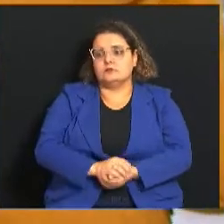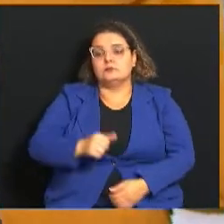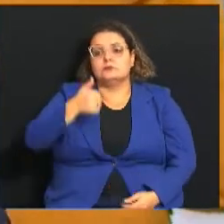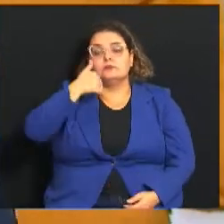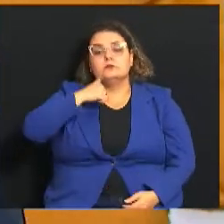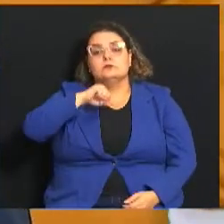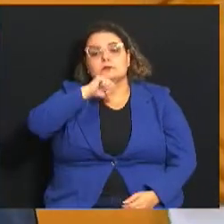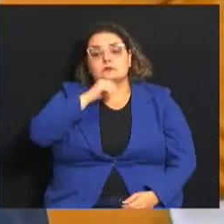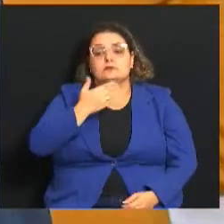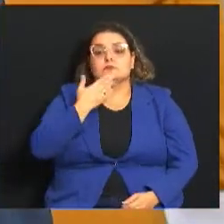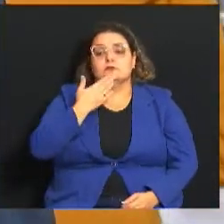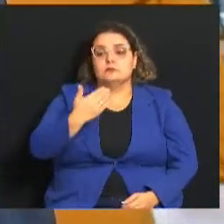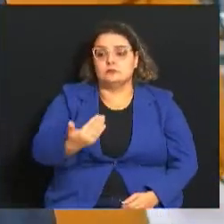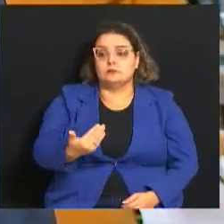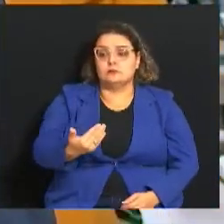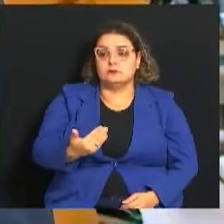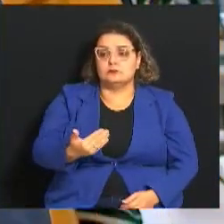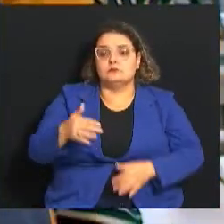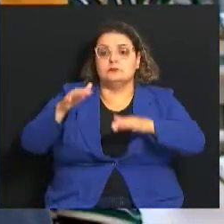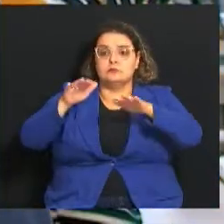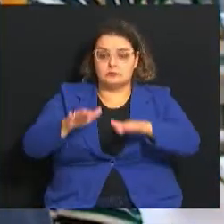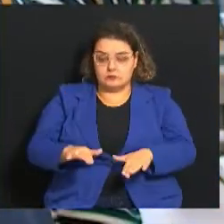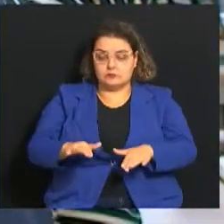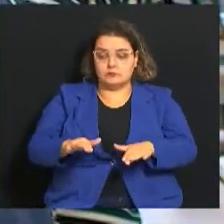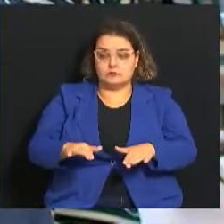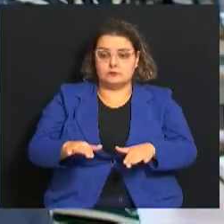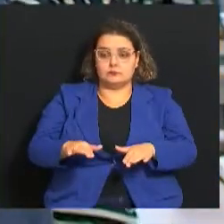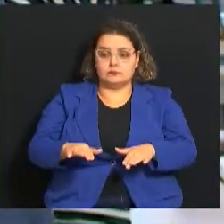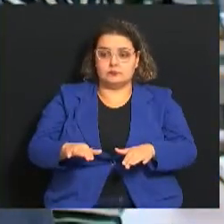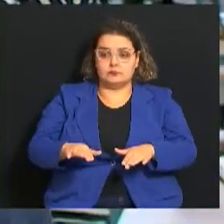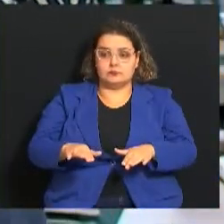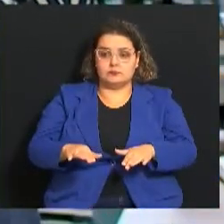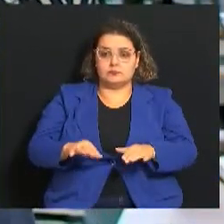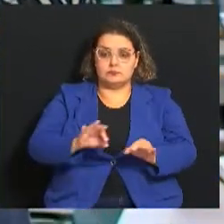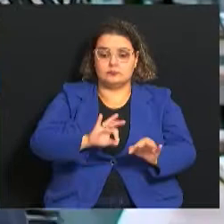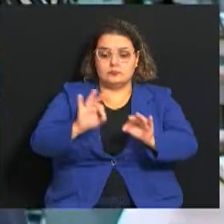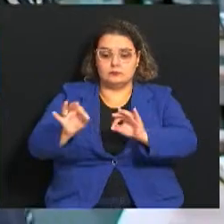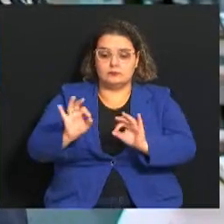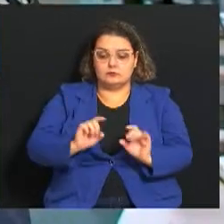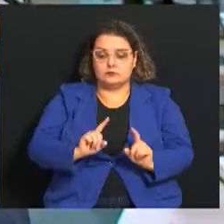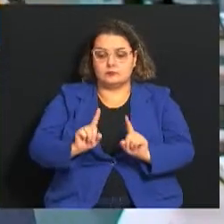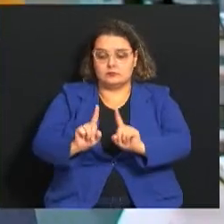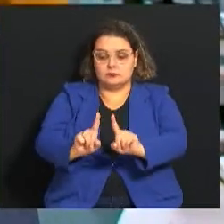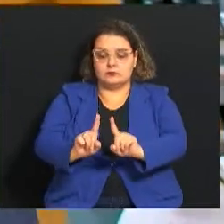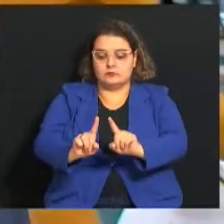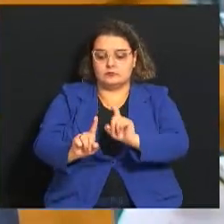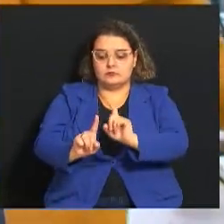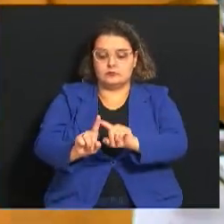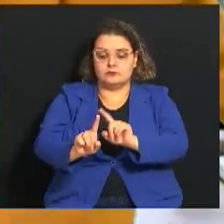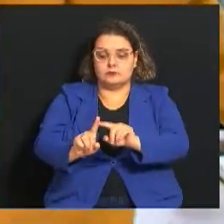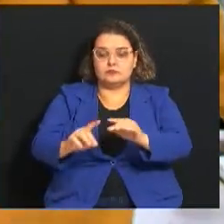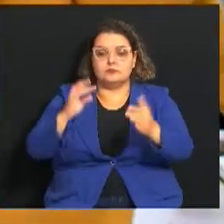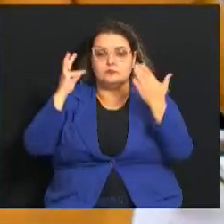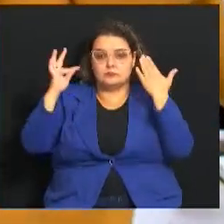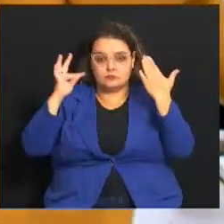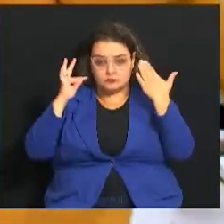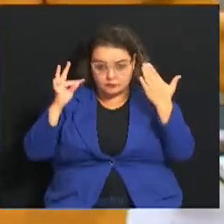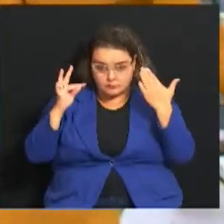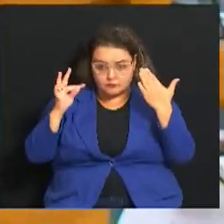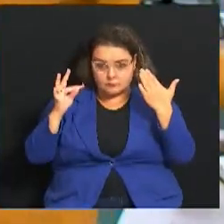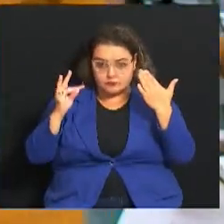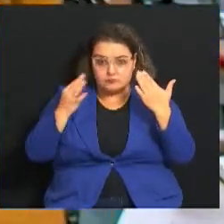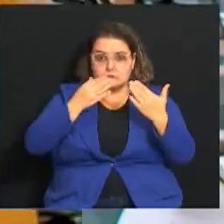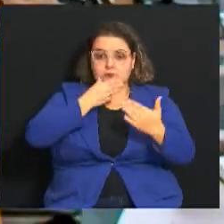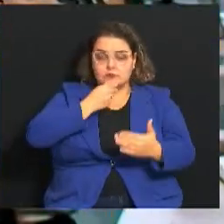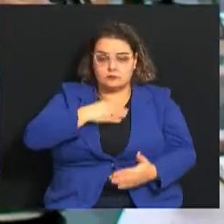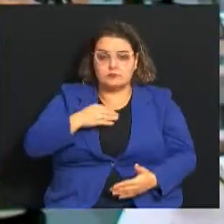solicitaram a permanência do acompanhante terapêutico dos filhos autistas nas escolas, na sala de